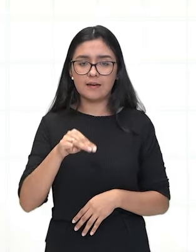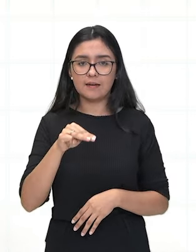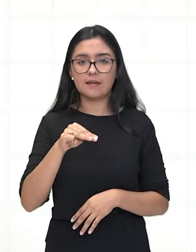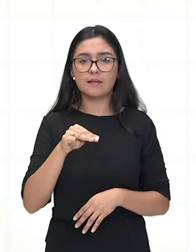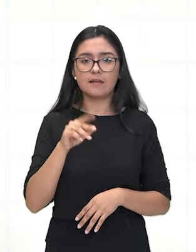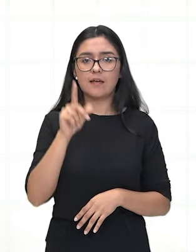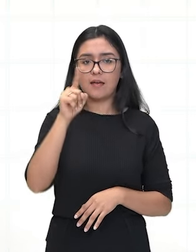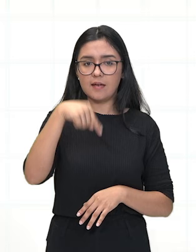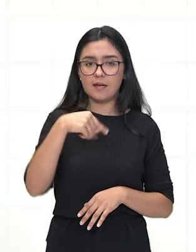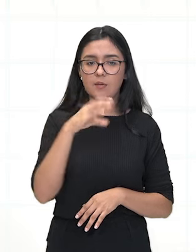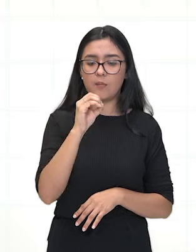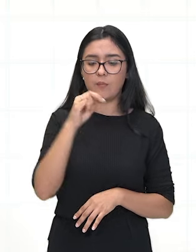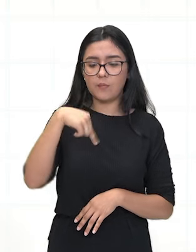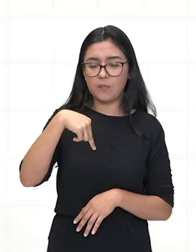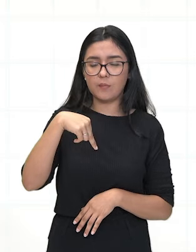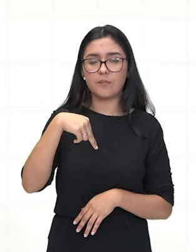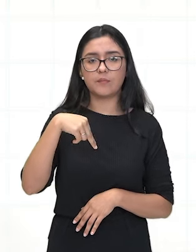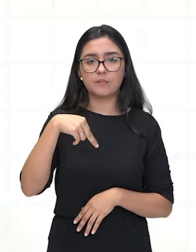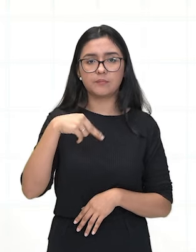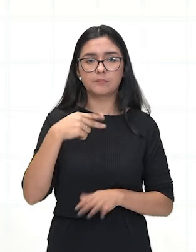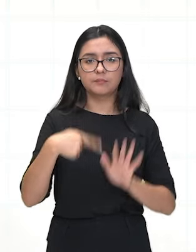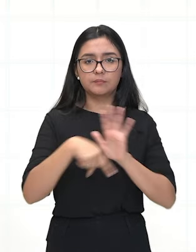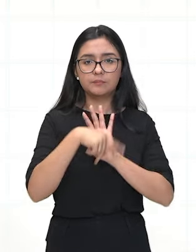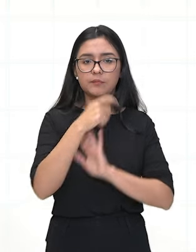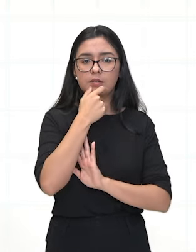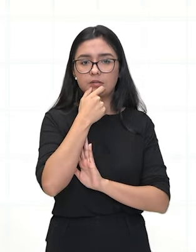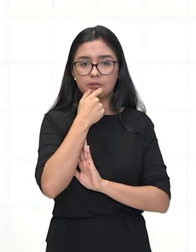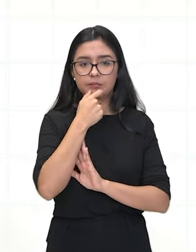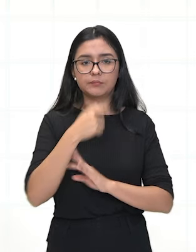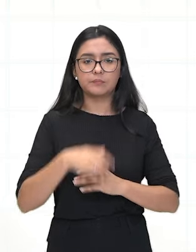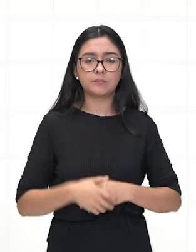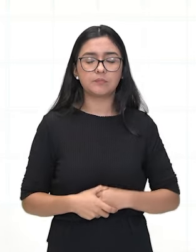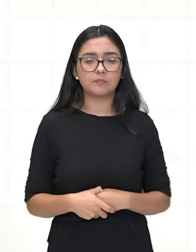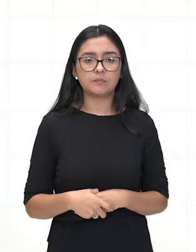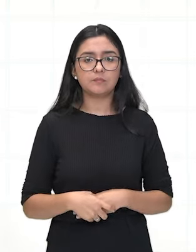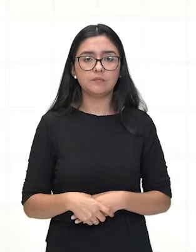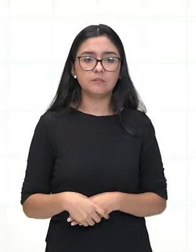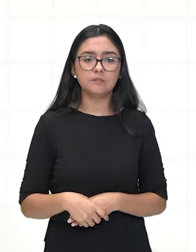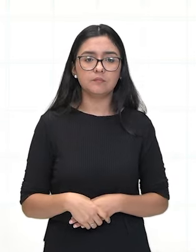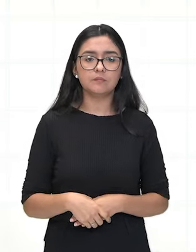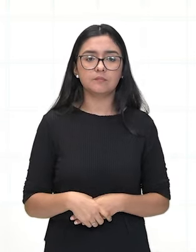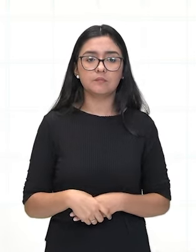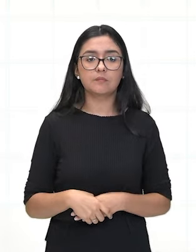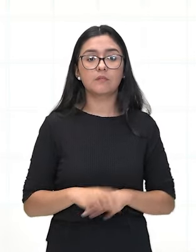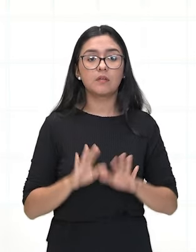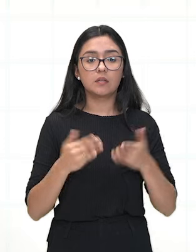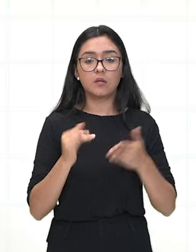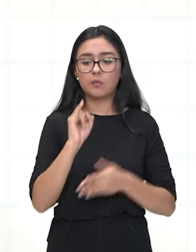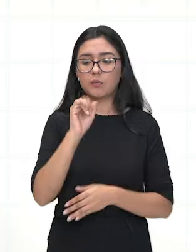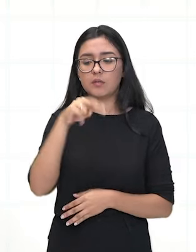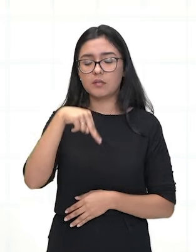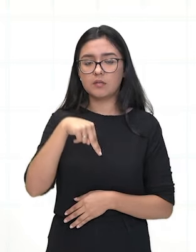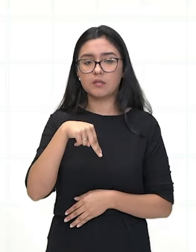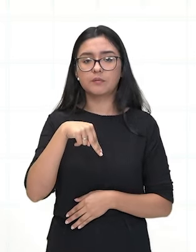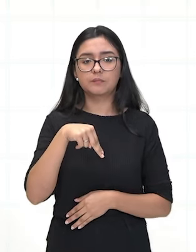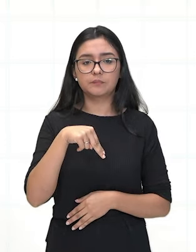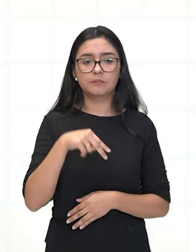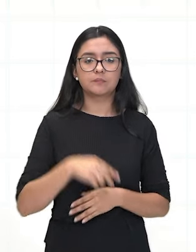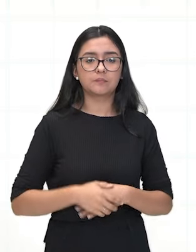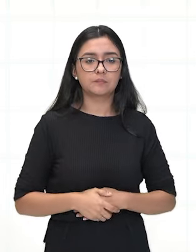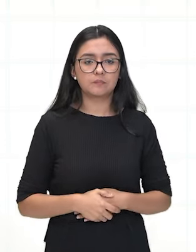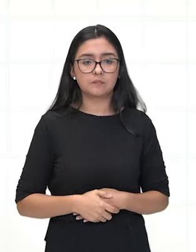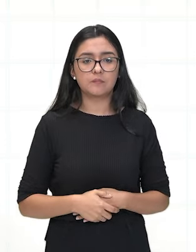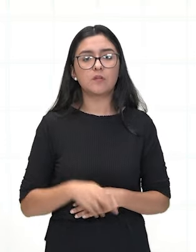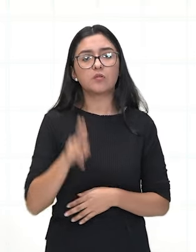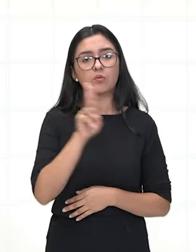utilizar então on April em abril já o in a preposição in a